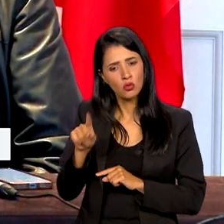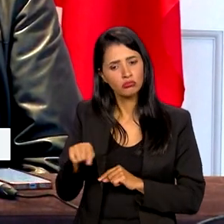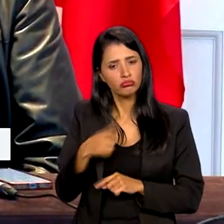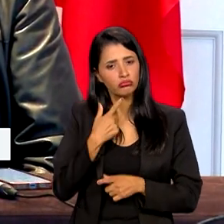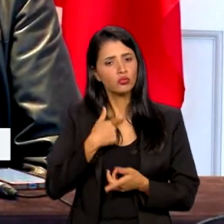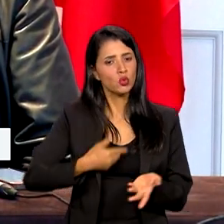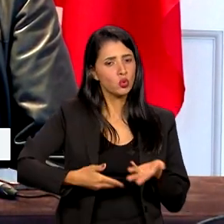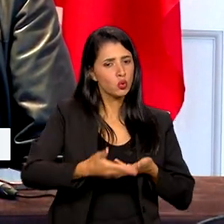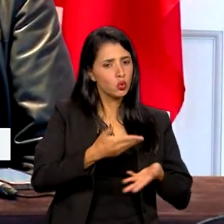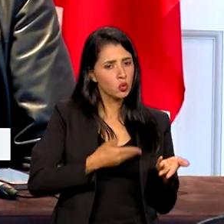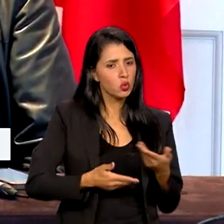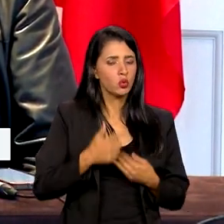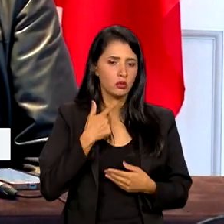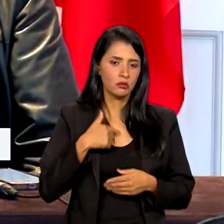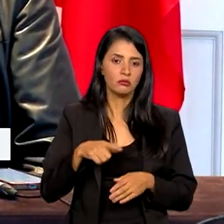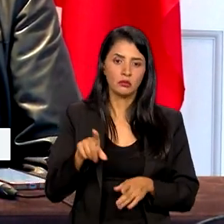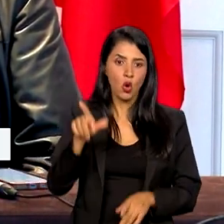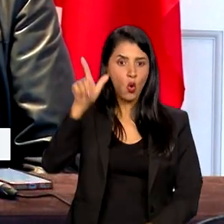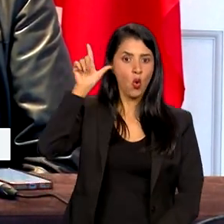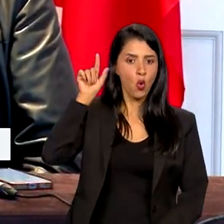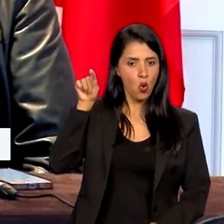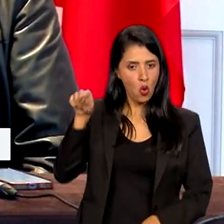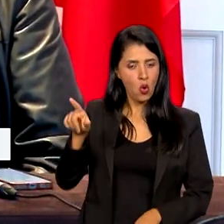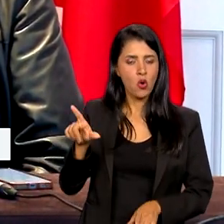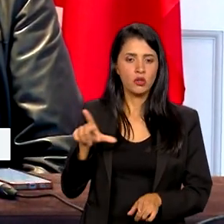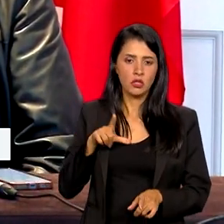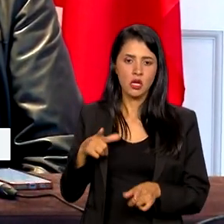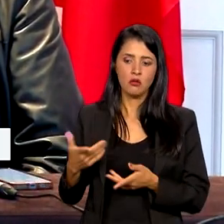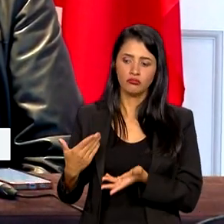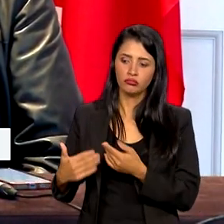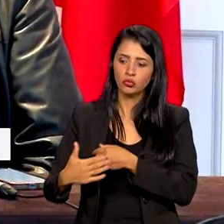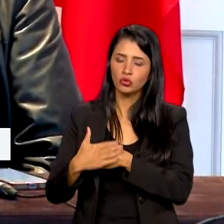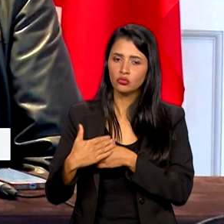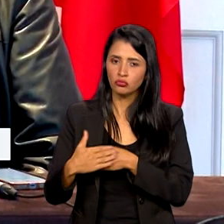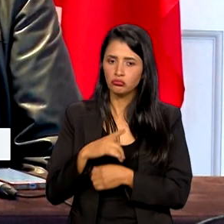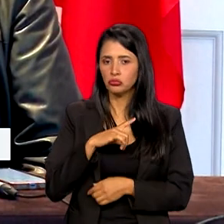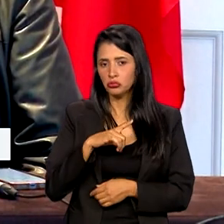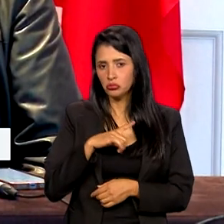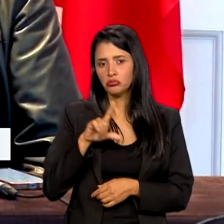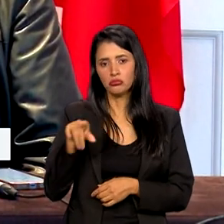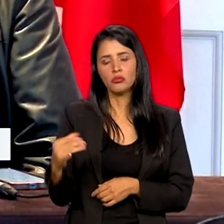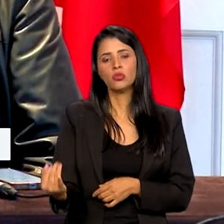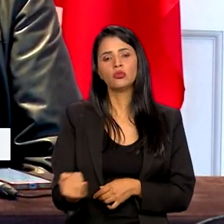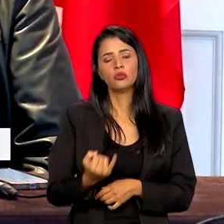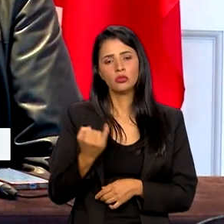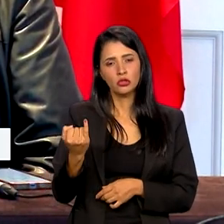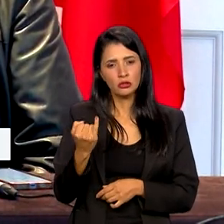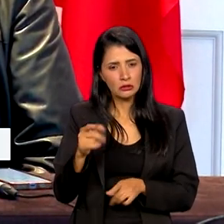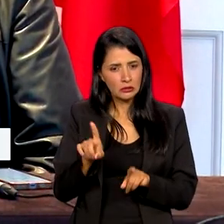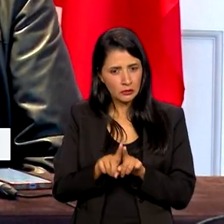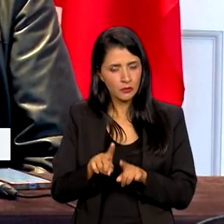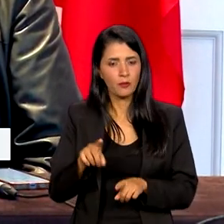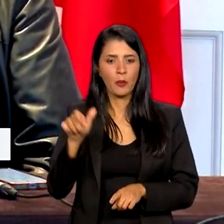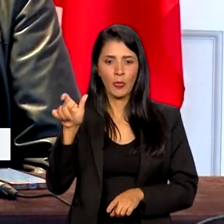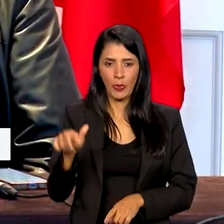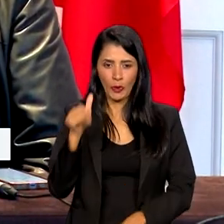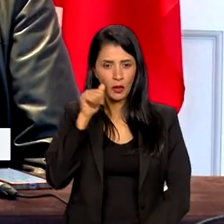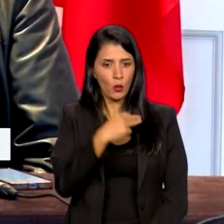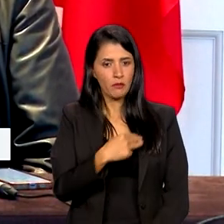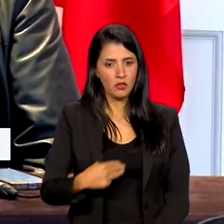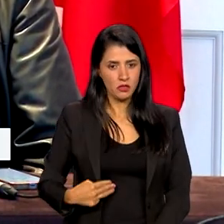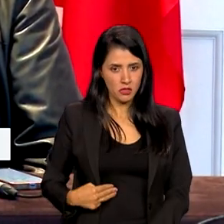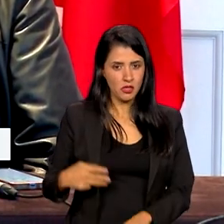de dialogar. Inclusive, ontem tive conversas muito importantes com a ministra de Junta,